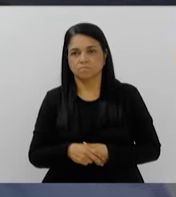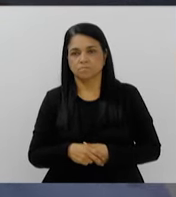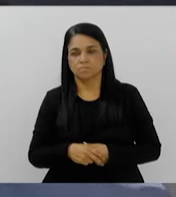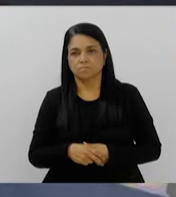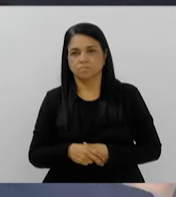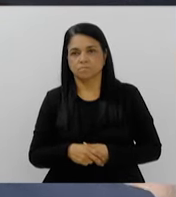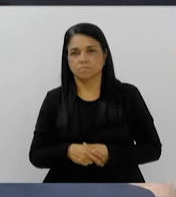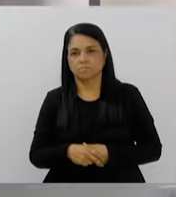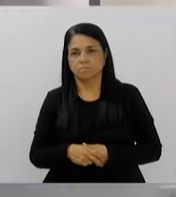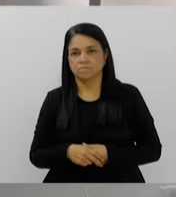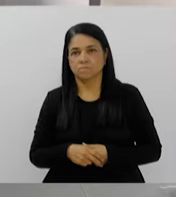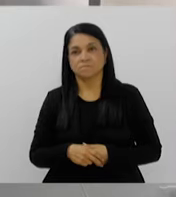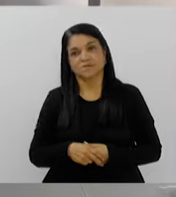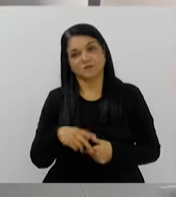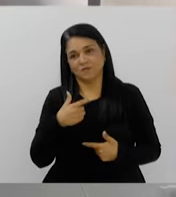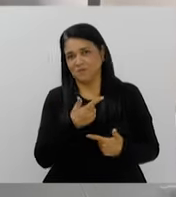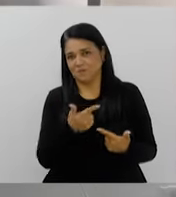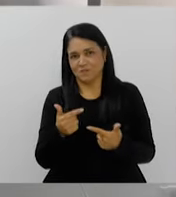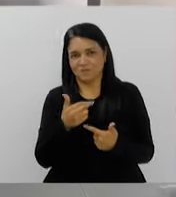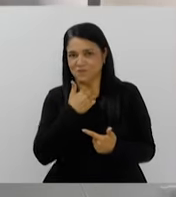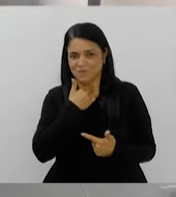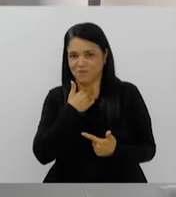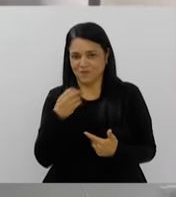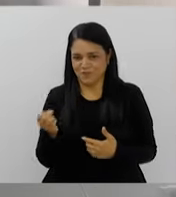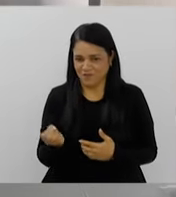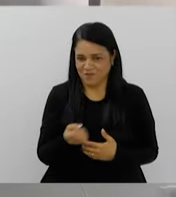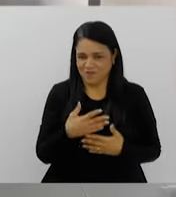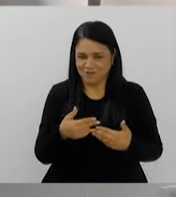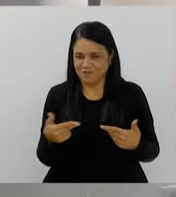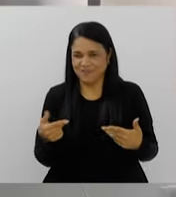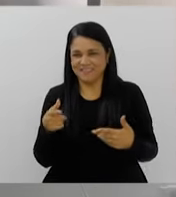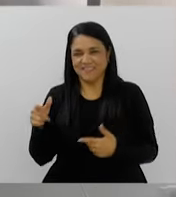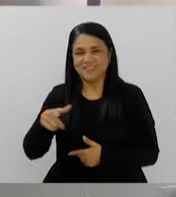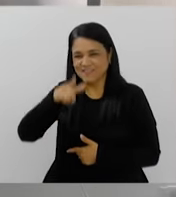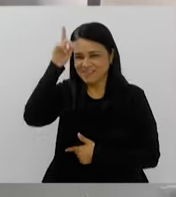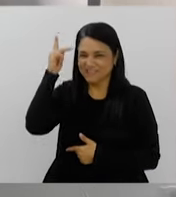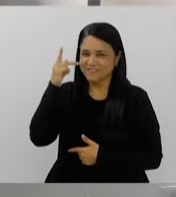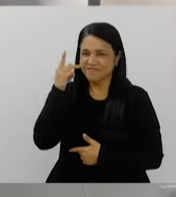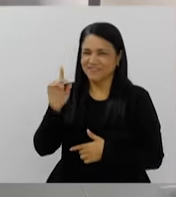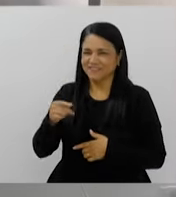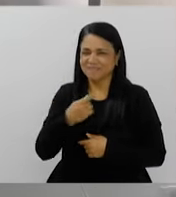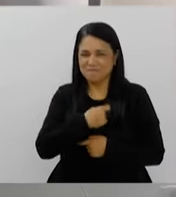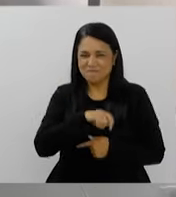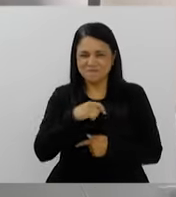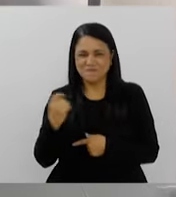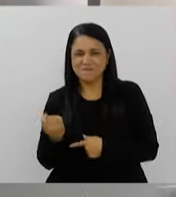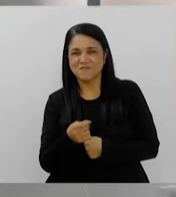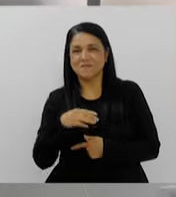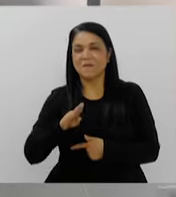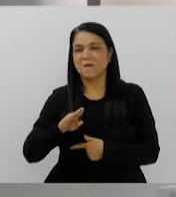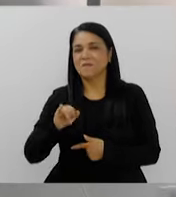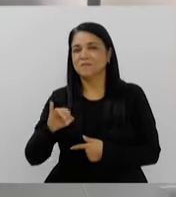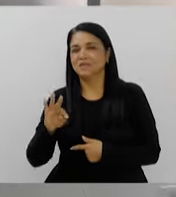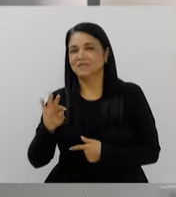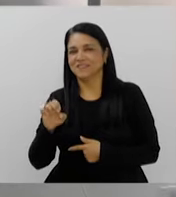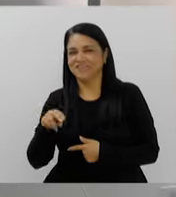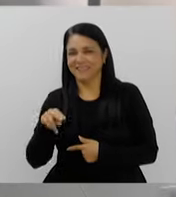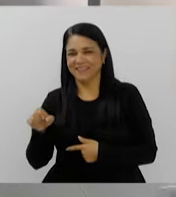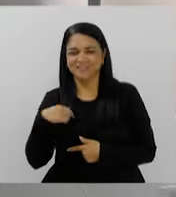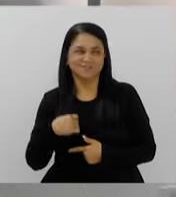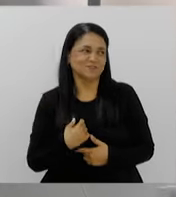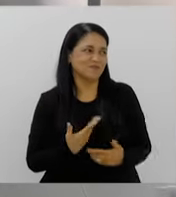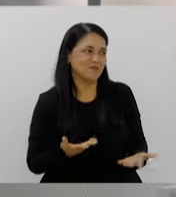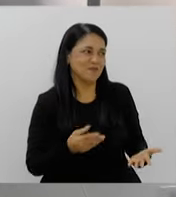Como a gente não podia ficar sem novidades, deputado Mingo. Deputado Luiz Paulo é atleta de beach tennis. Só faltava essa. Ele deve